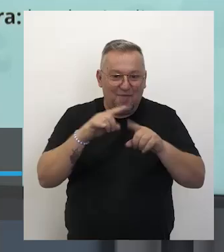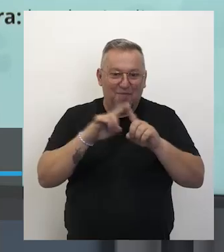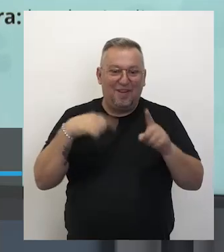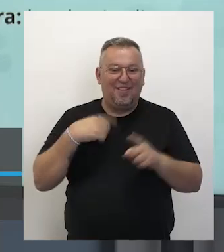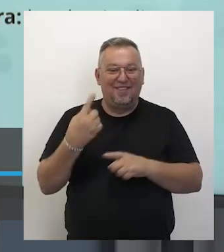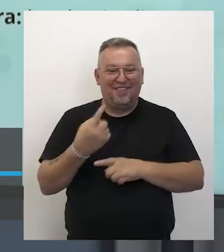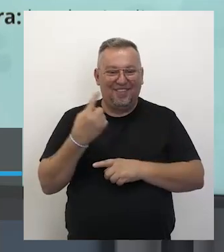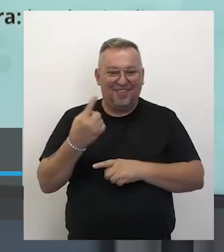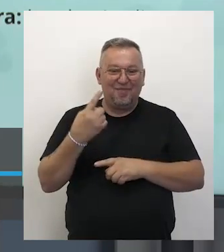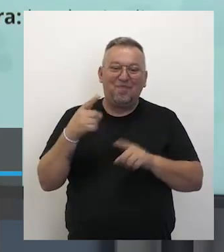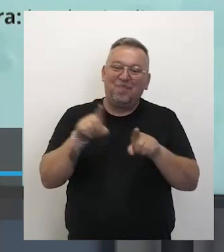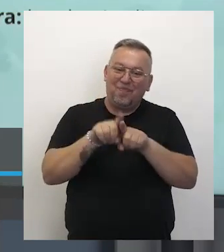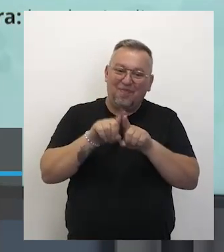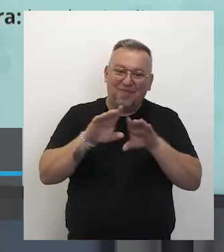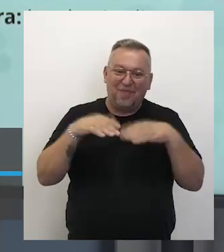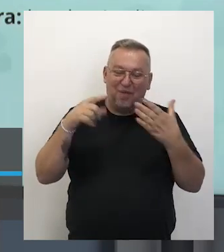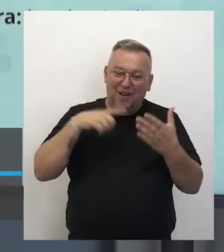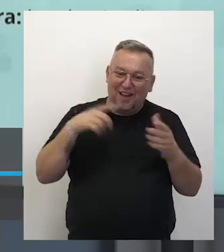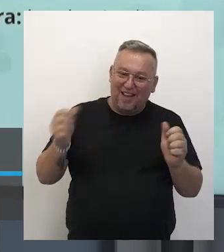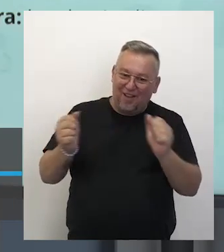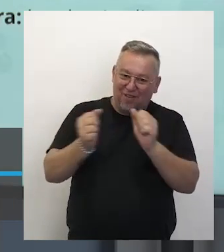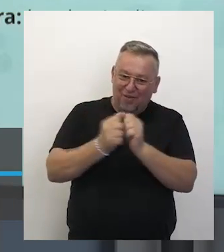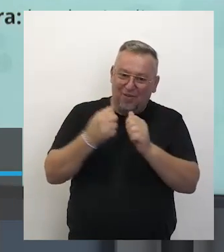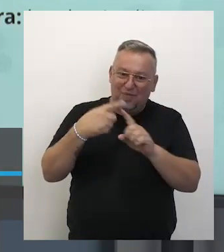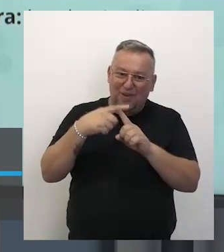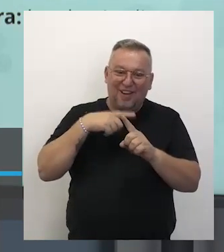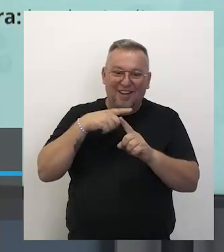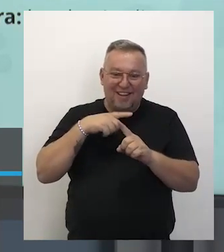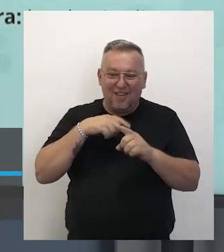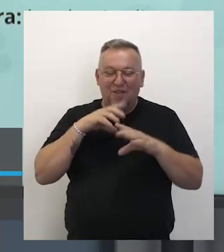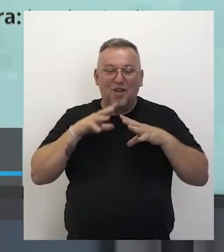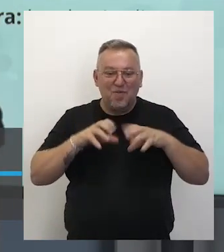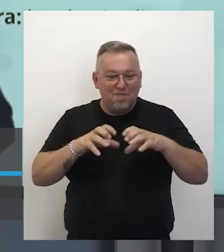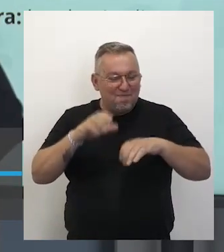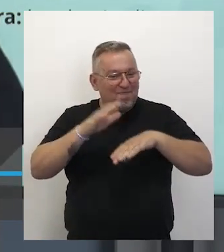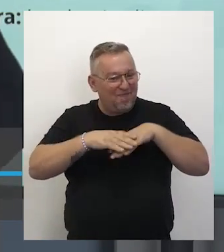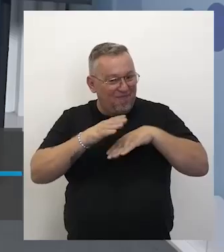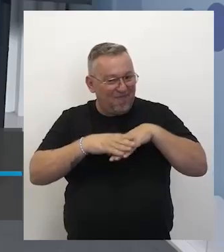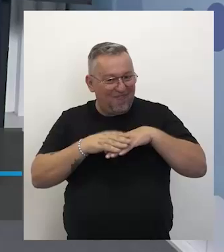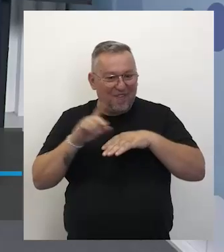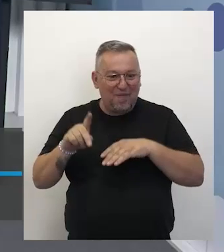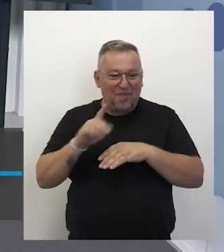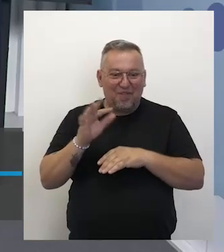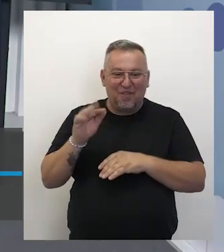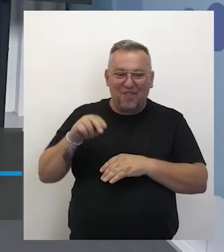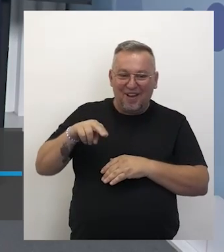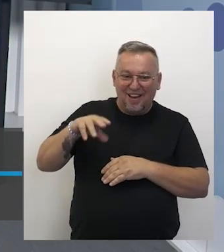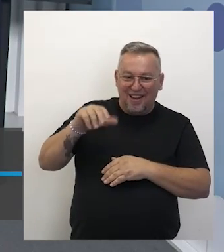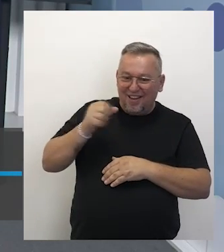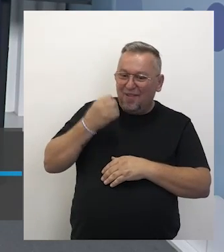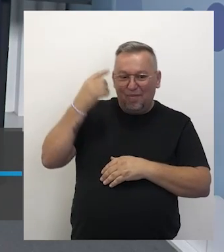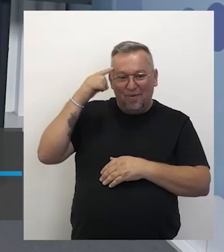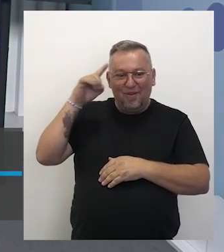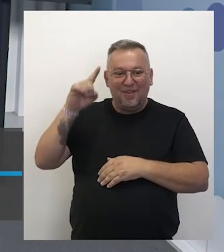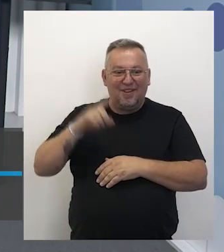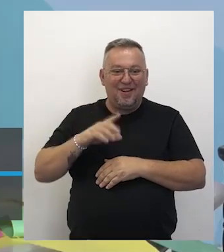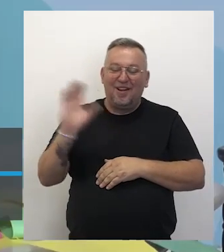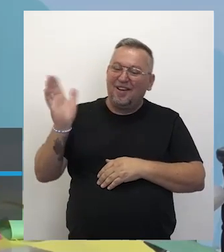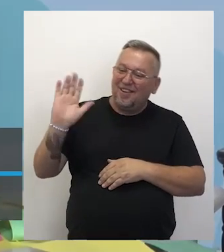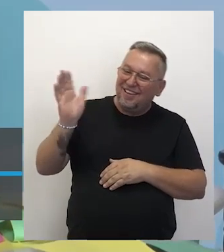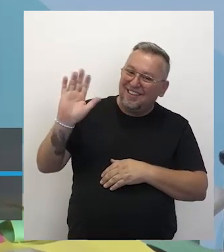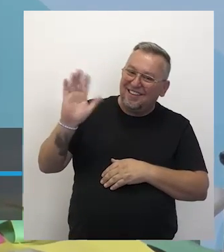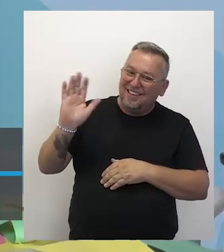sozinha e vocês sabem que quando ela está aqui comigo é porque nós temos mão na massa. Professora Fernanda, bom dia. Bom dia, Bom